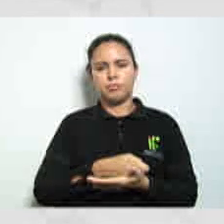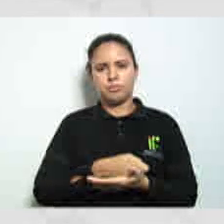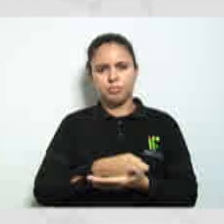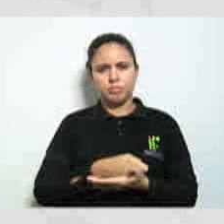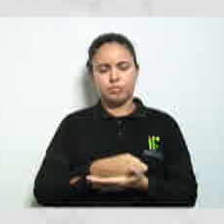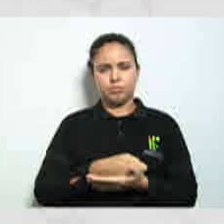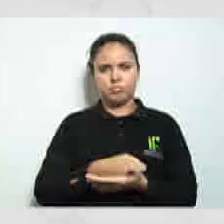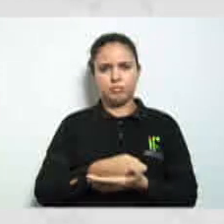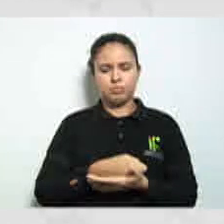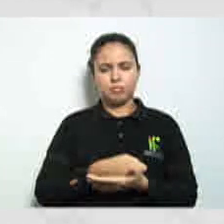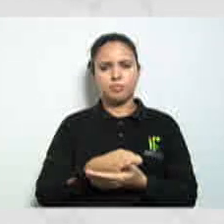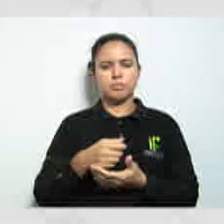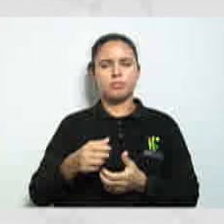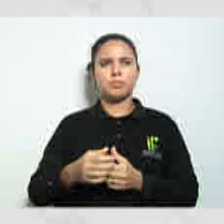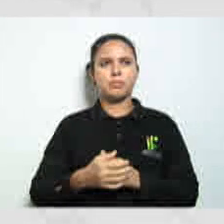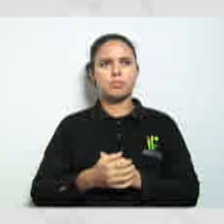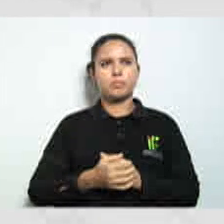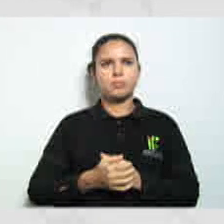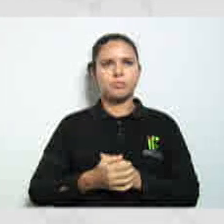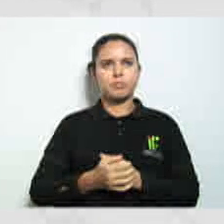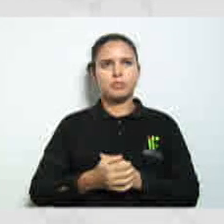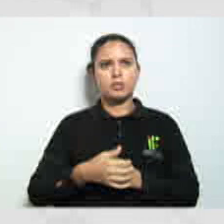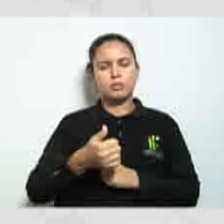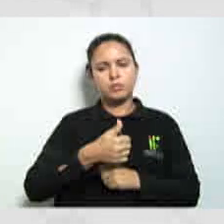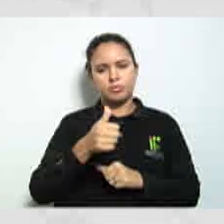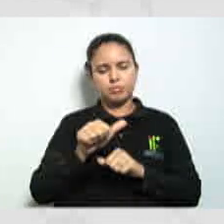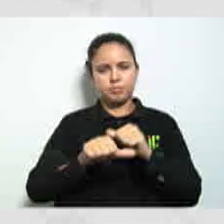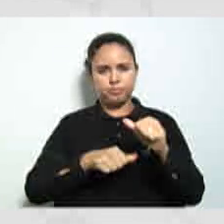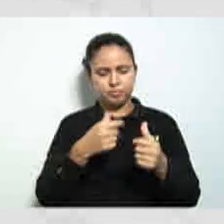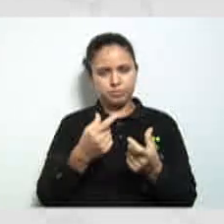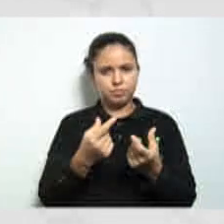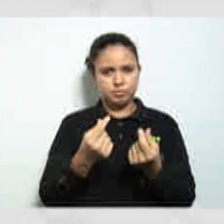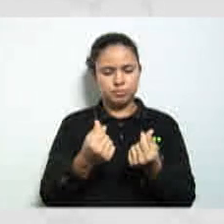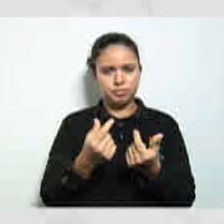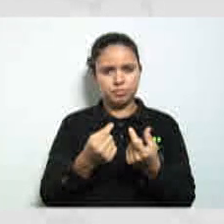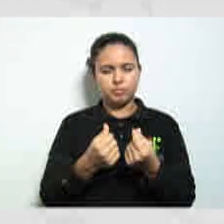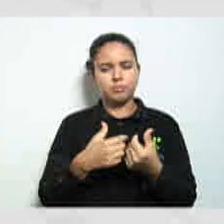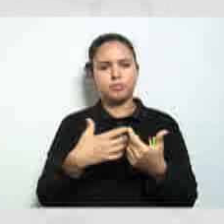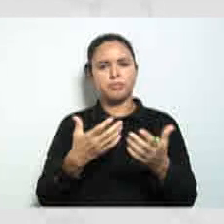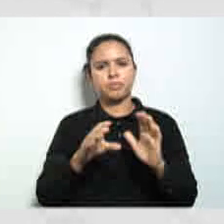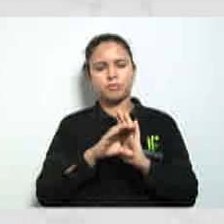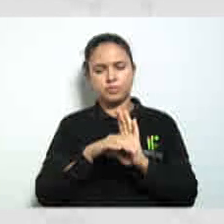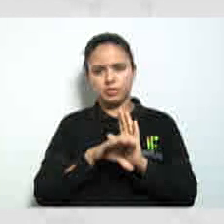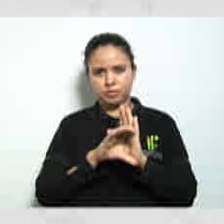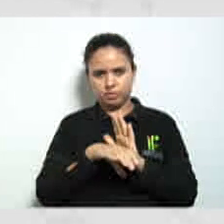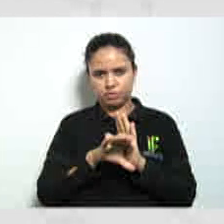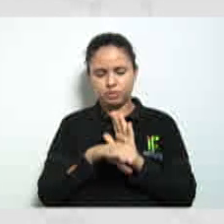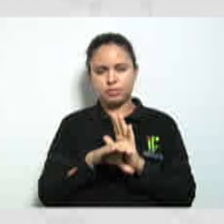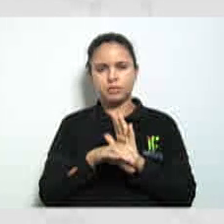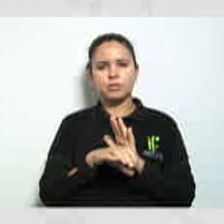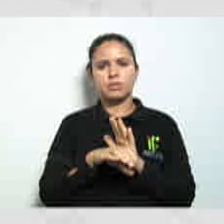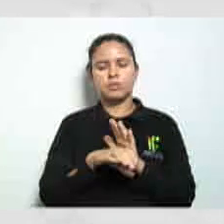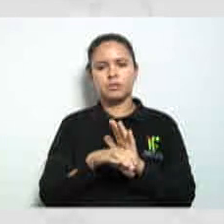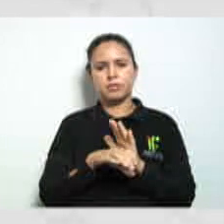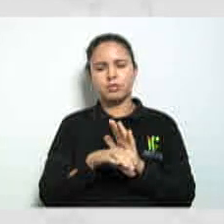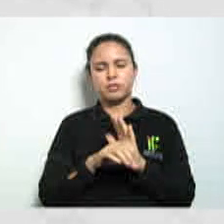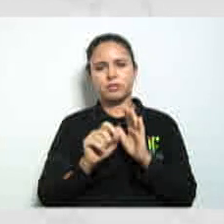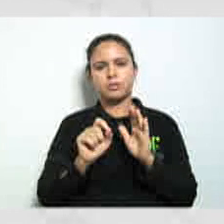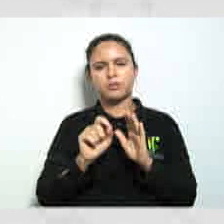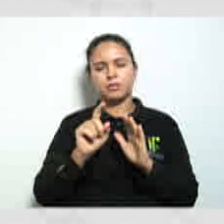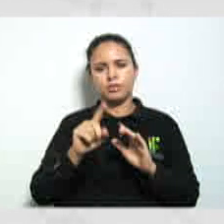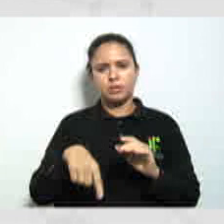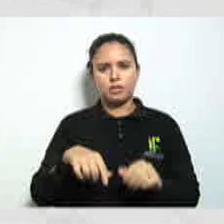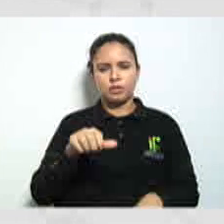nela registrados, primeiro as conversíveis em dinheiro. Então, esse conceito aqui, ó, é de